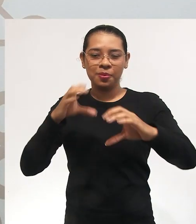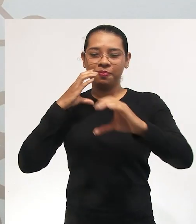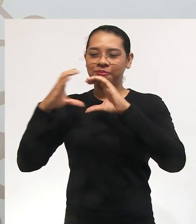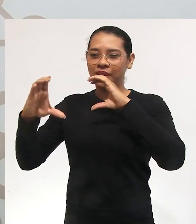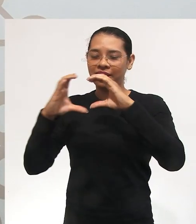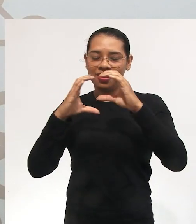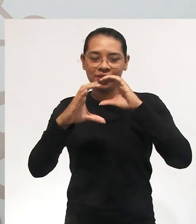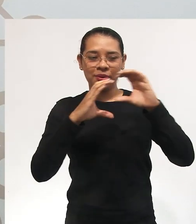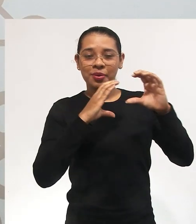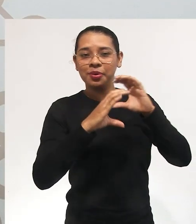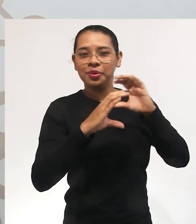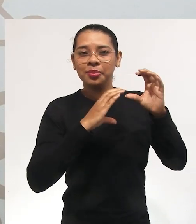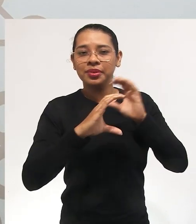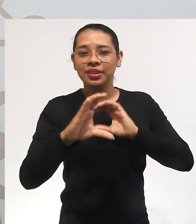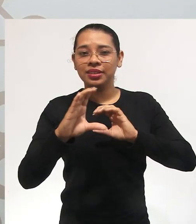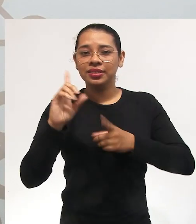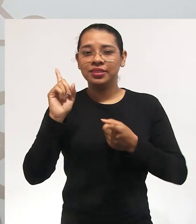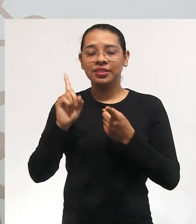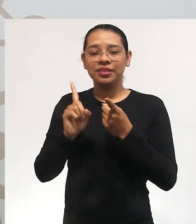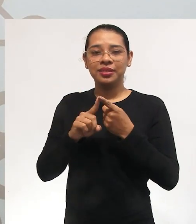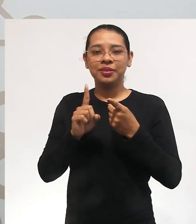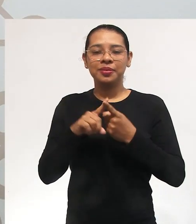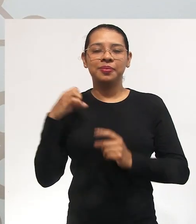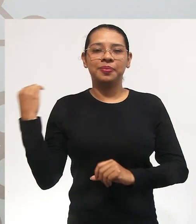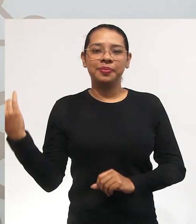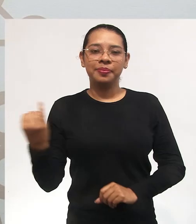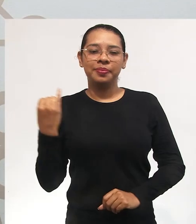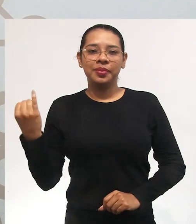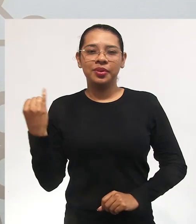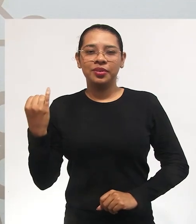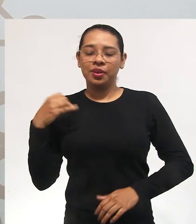também para o processo de